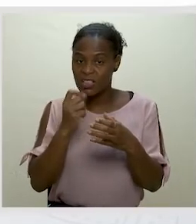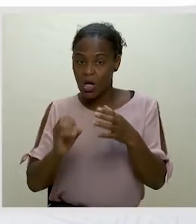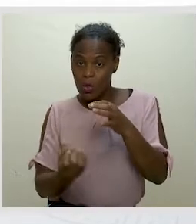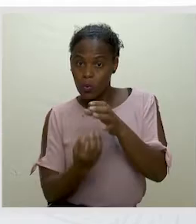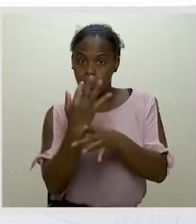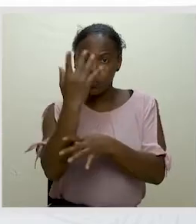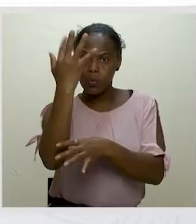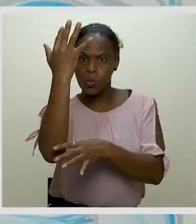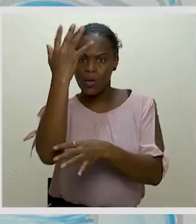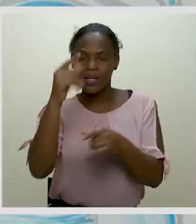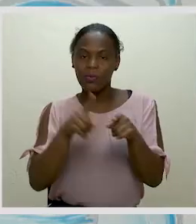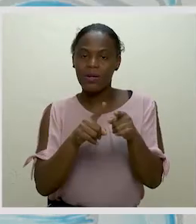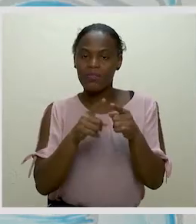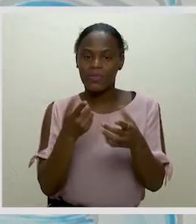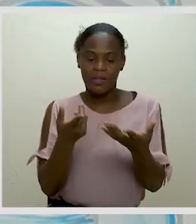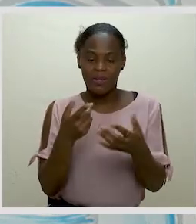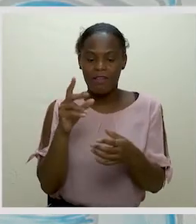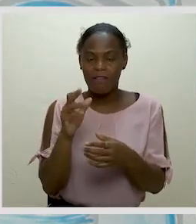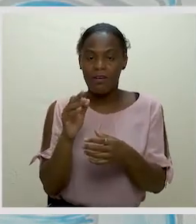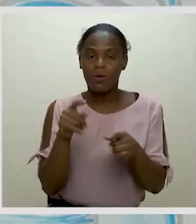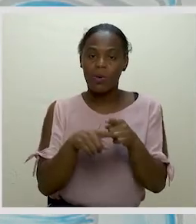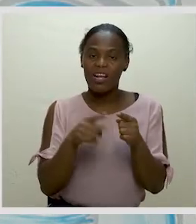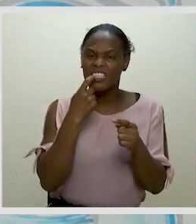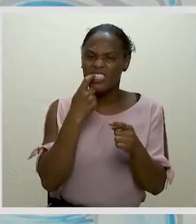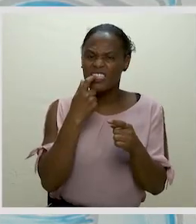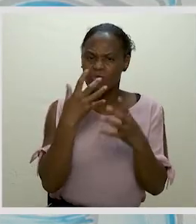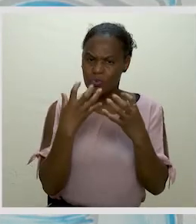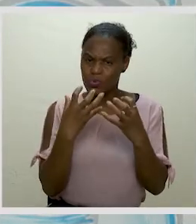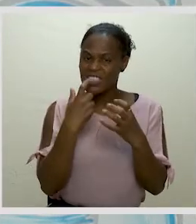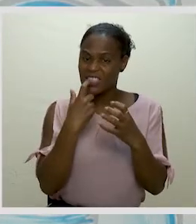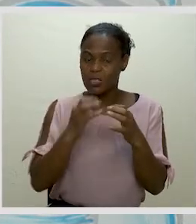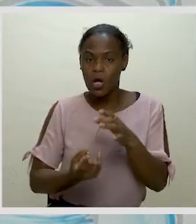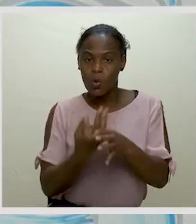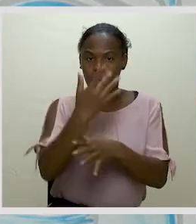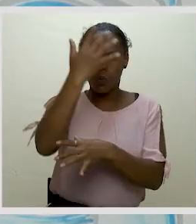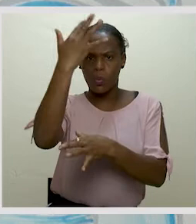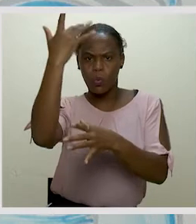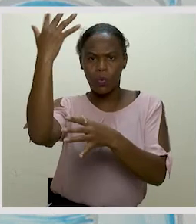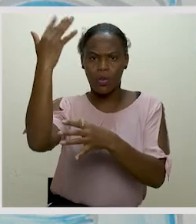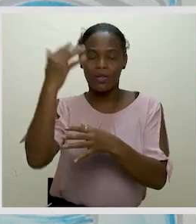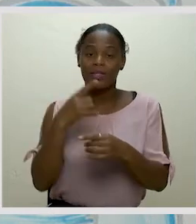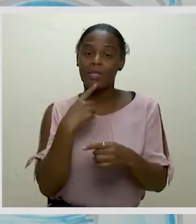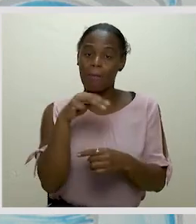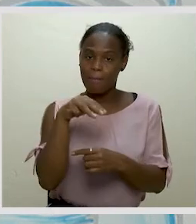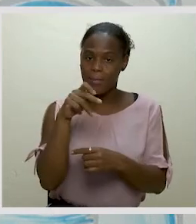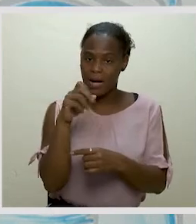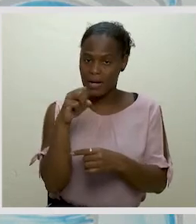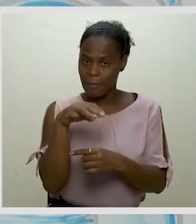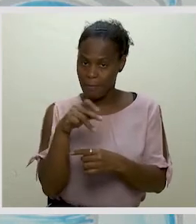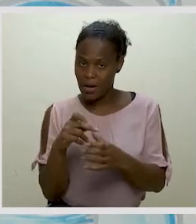Quando eu digo fragmentos, quer dizer pedaços no estado sólido, não é? O magma